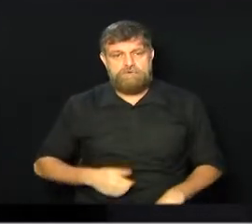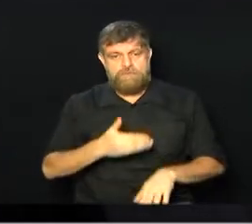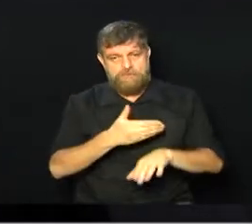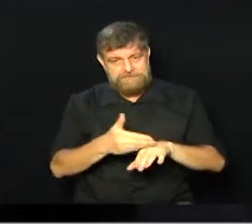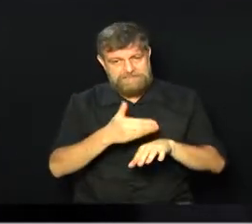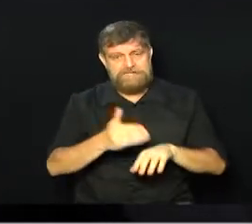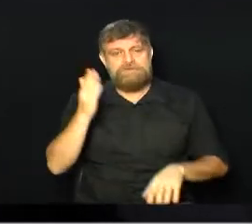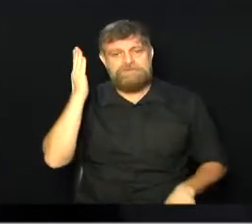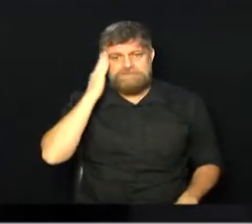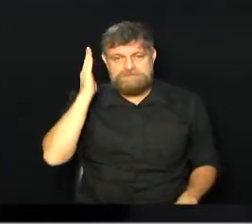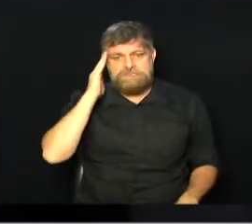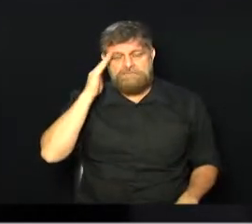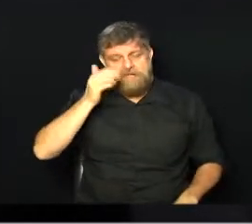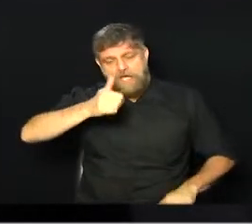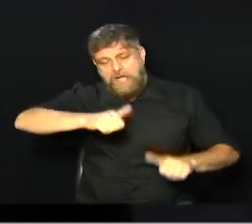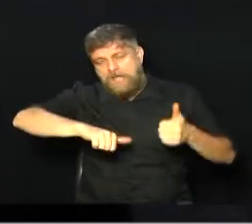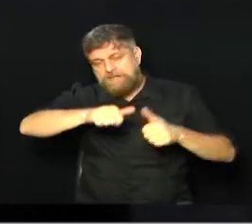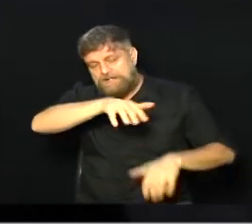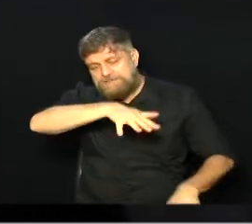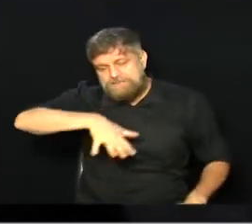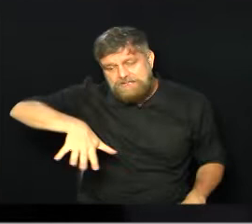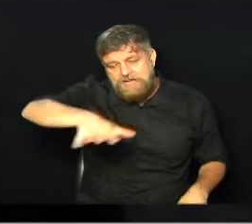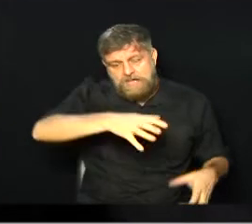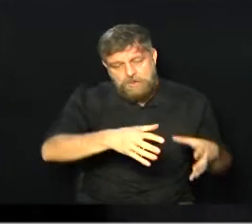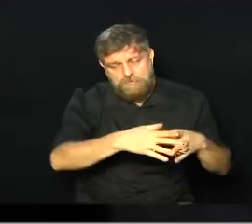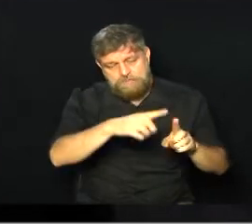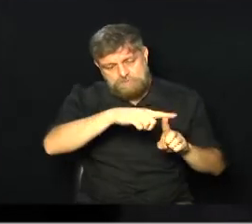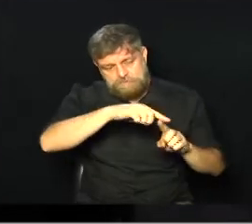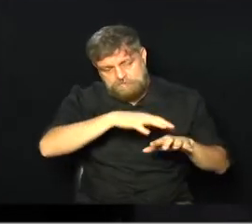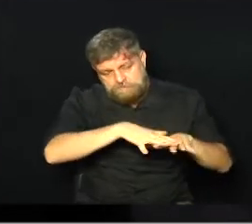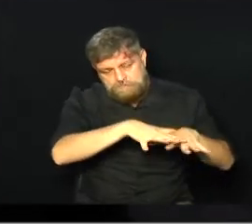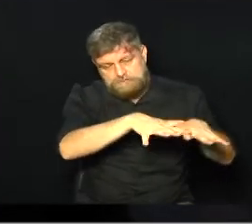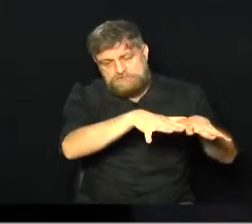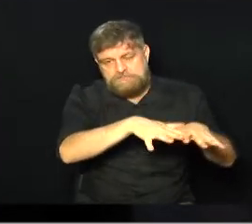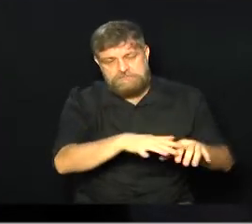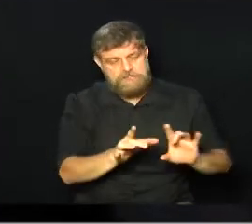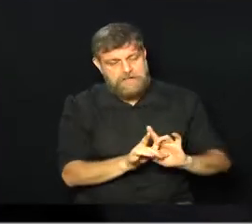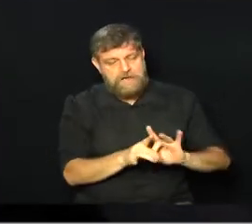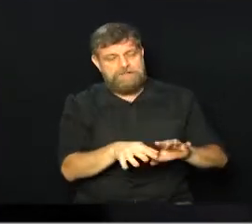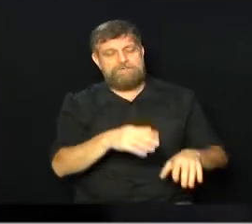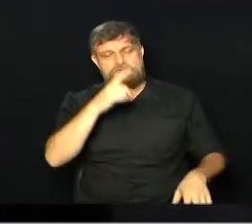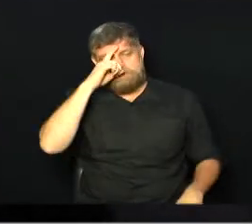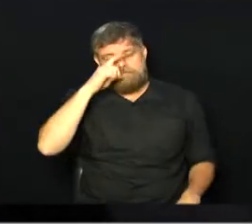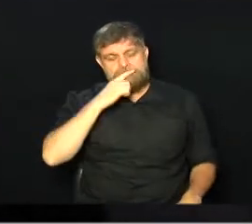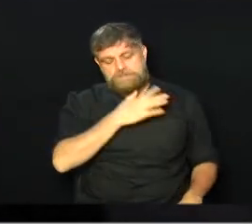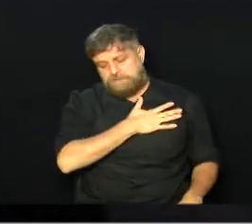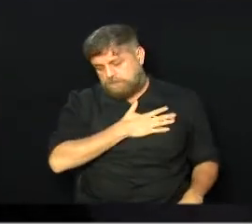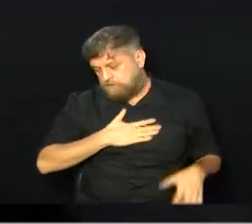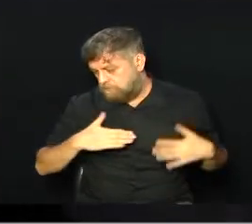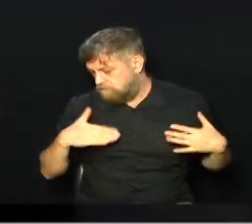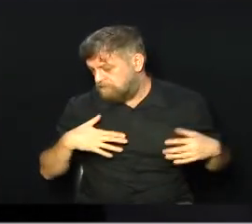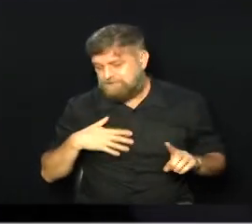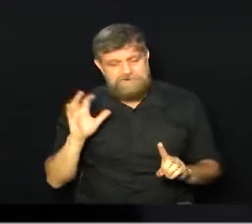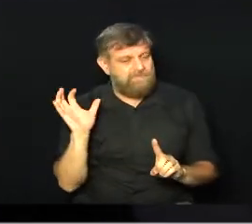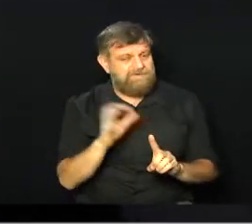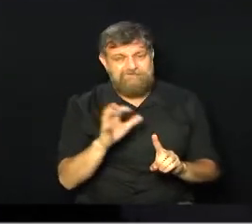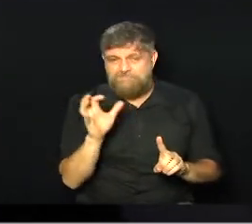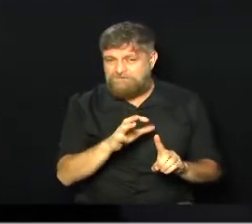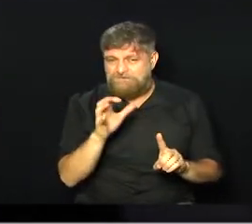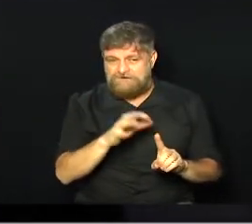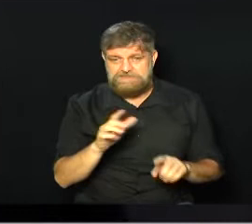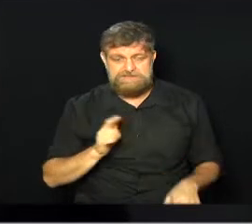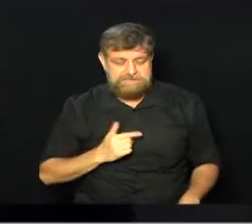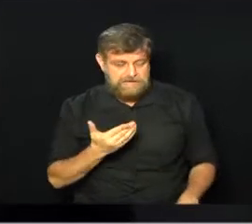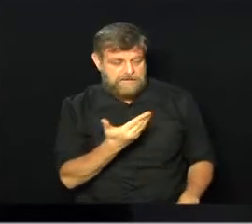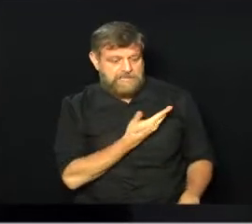saber analisar o ambiente e deixar ele calmo. Eu acho que isso não influencia em nada você ser amigo de